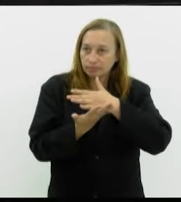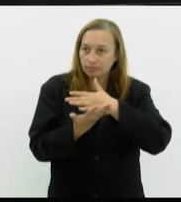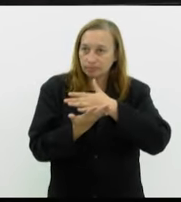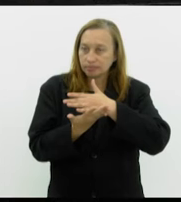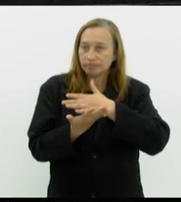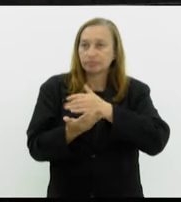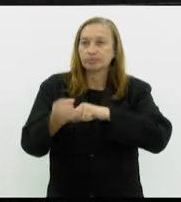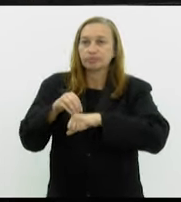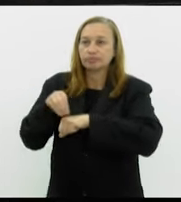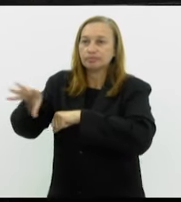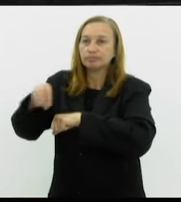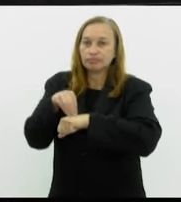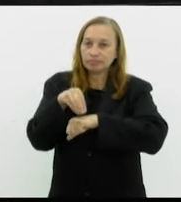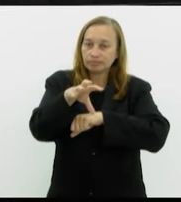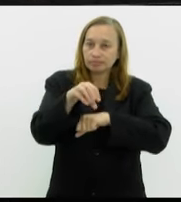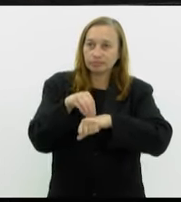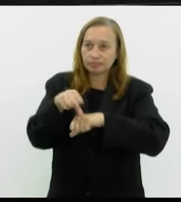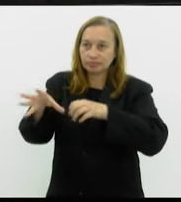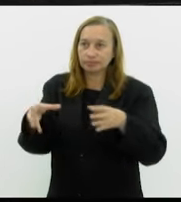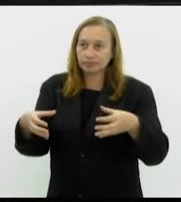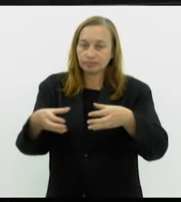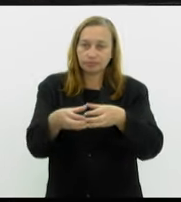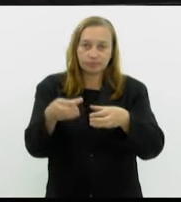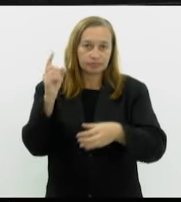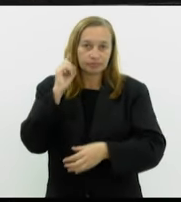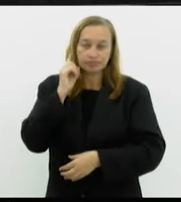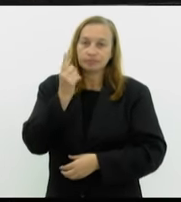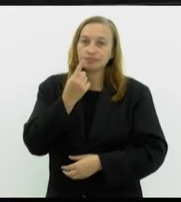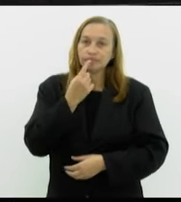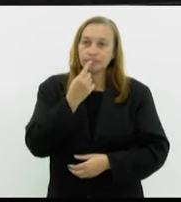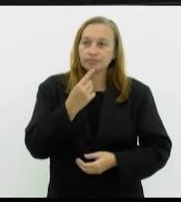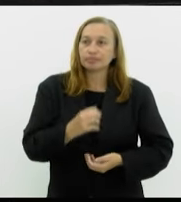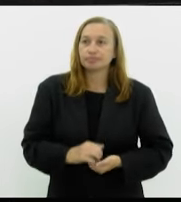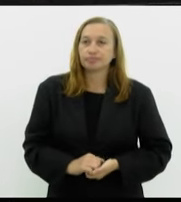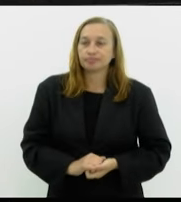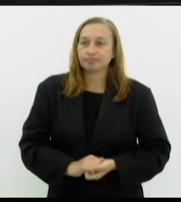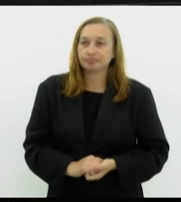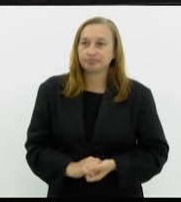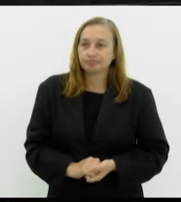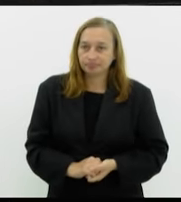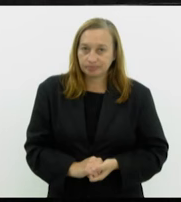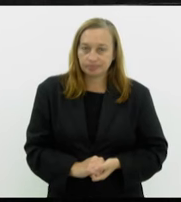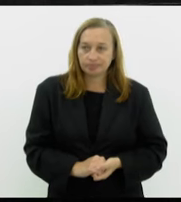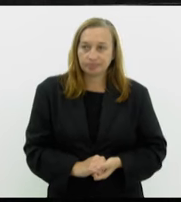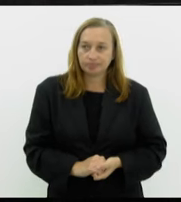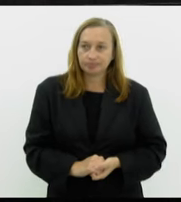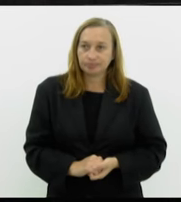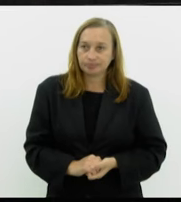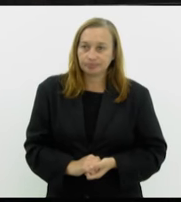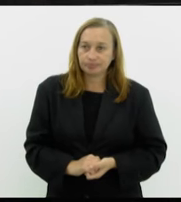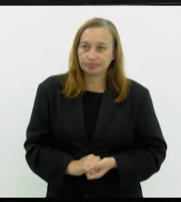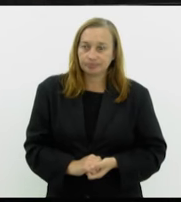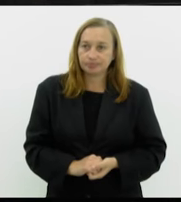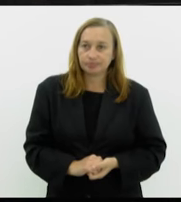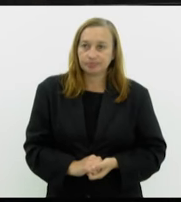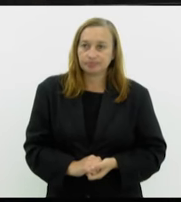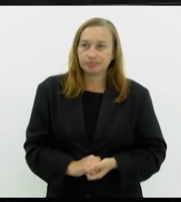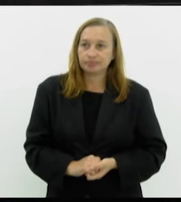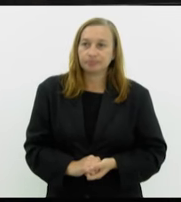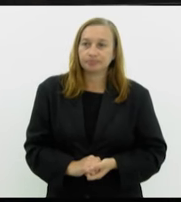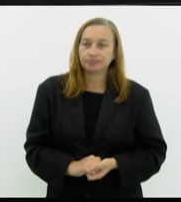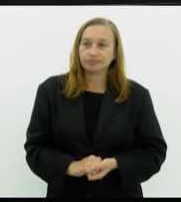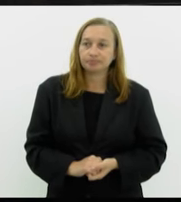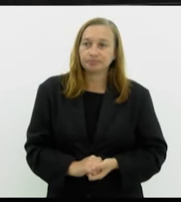de Libras, que leva a nossa voz aos deficientes